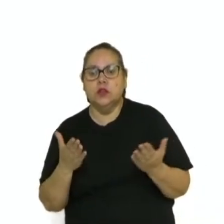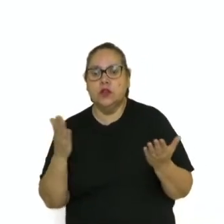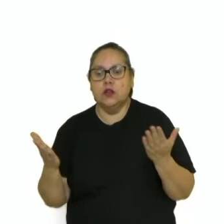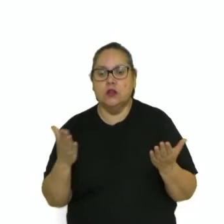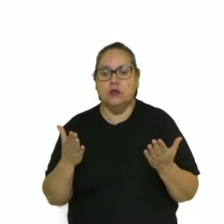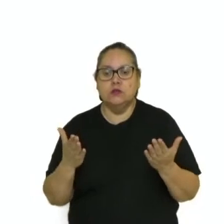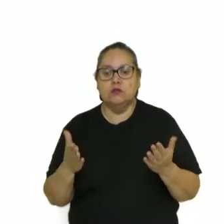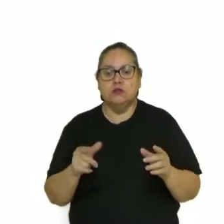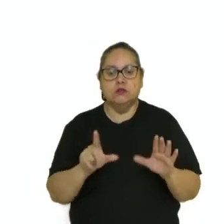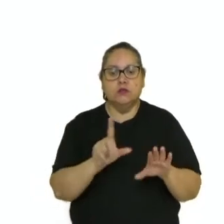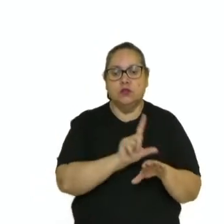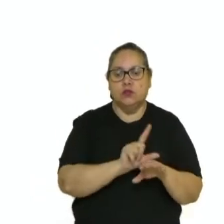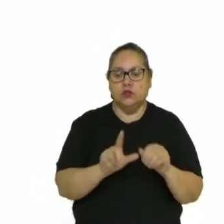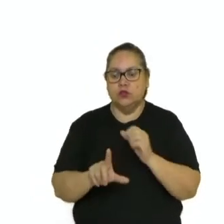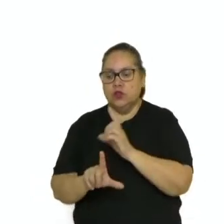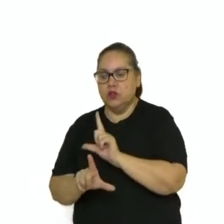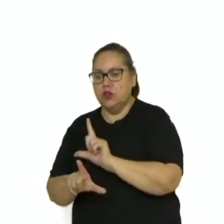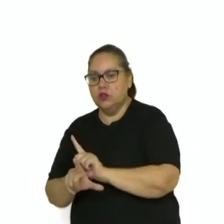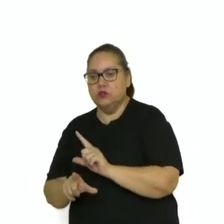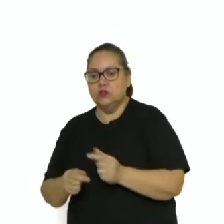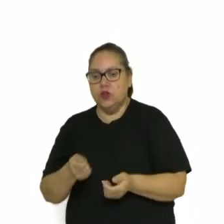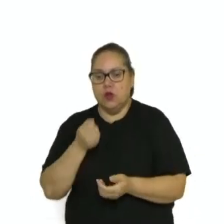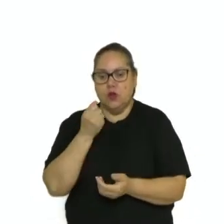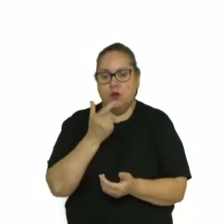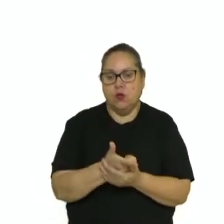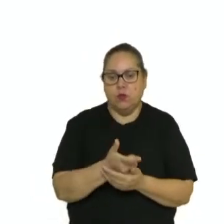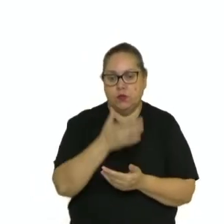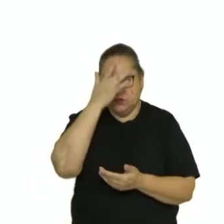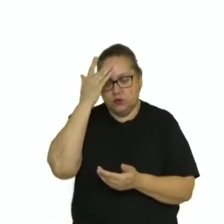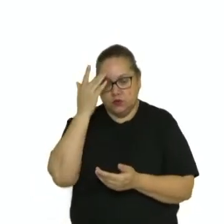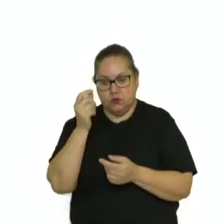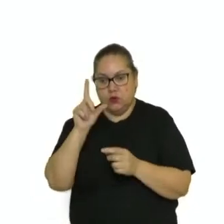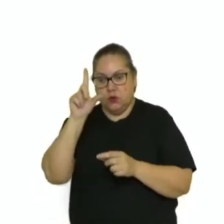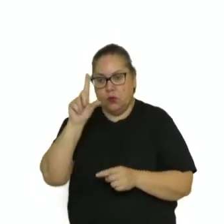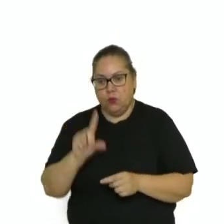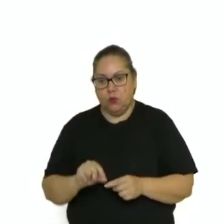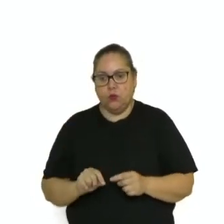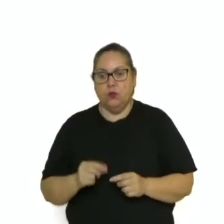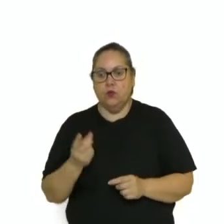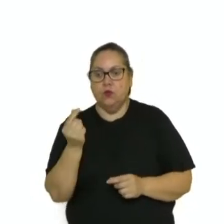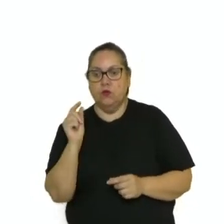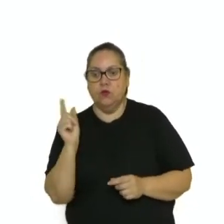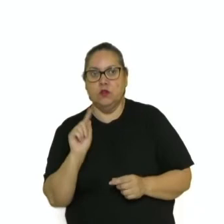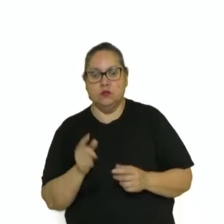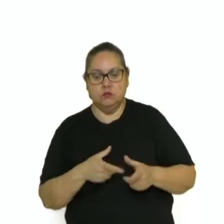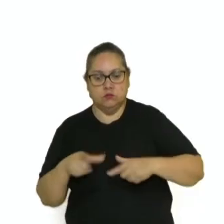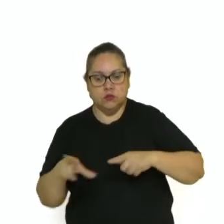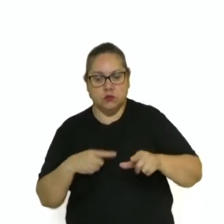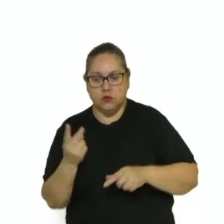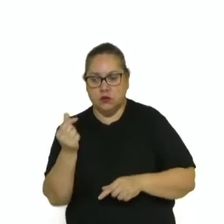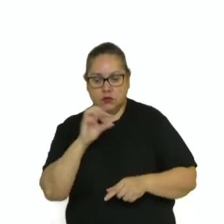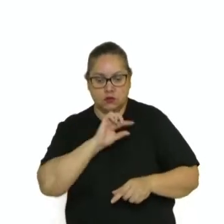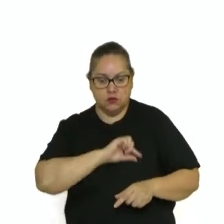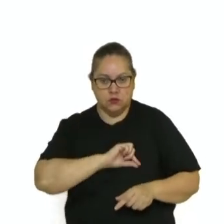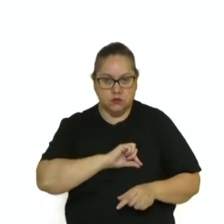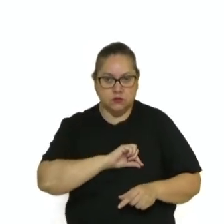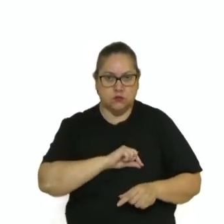concorrência amplia as opções de compra do consumidor e pode reduzir os preços. E o trabalho assalariado, por sua vez,